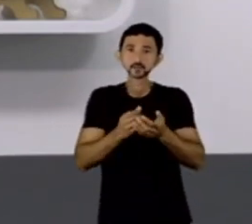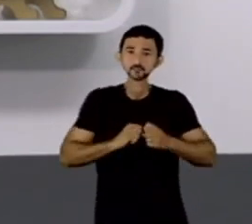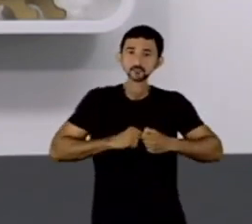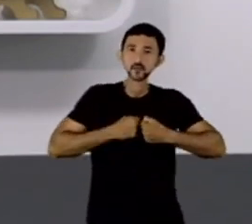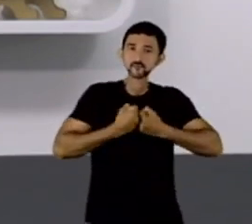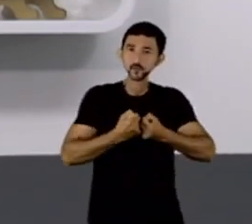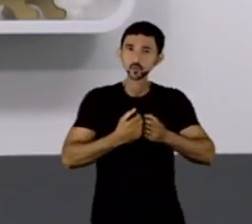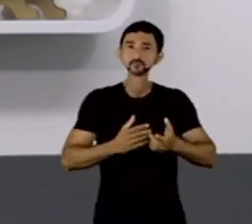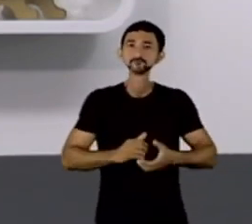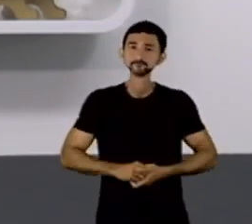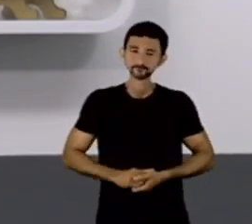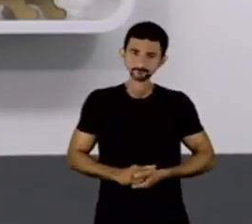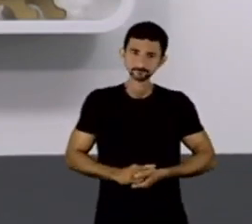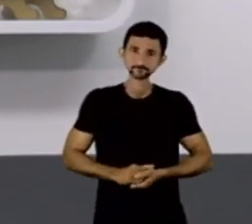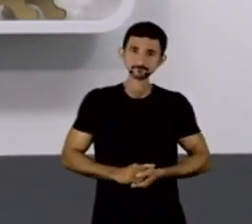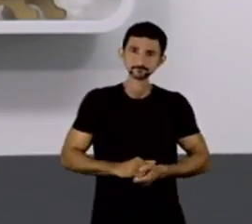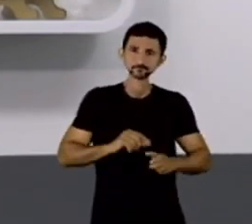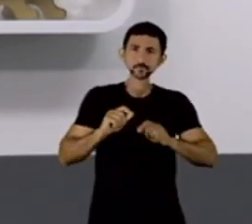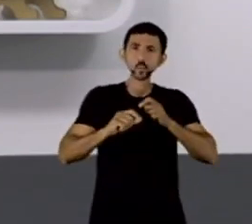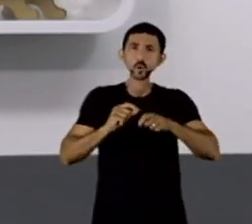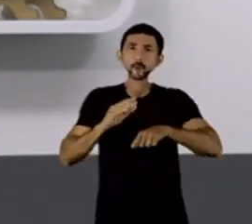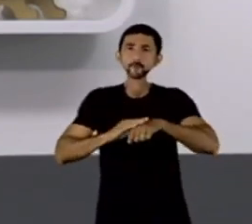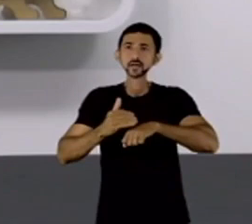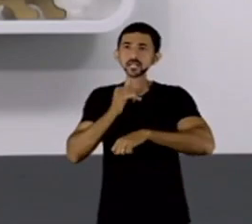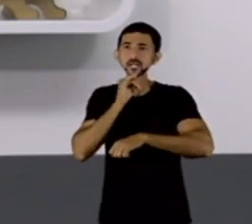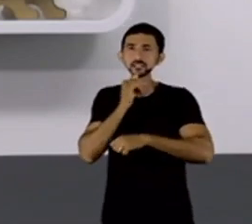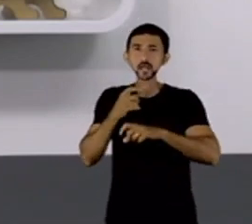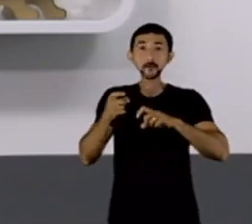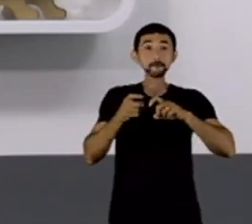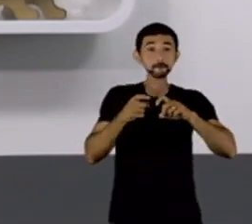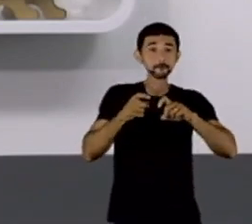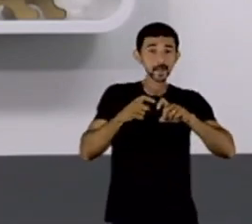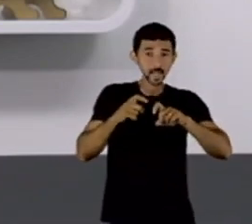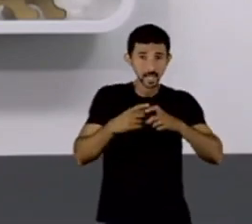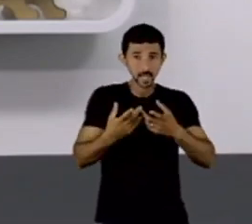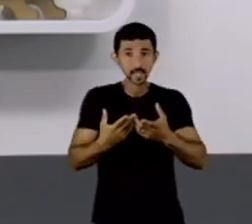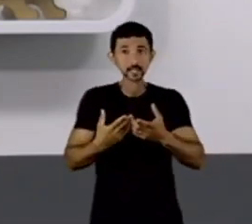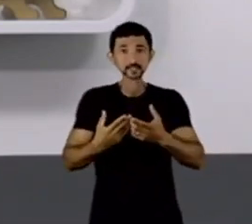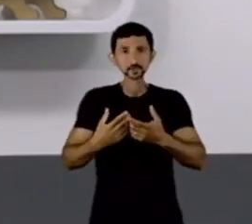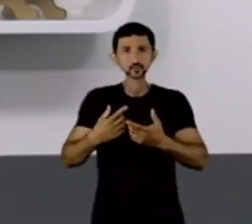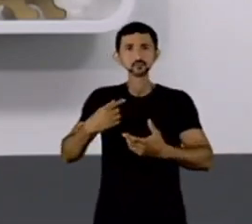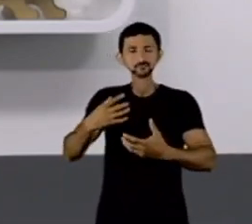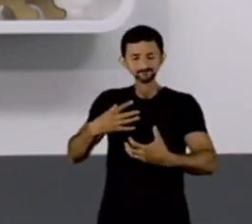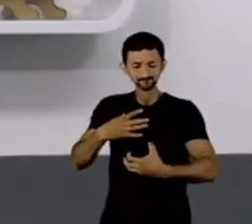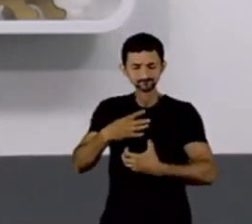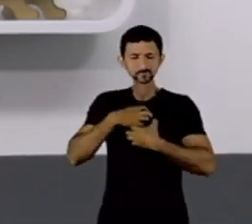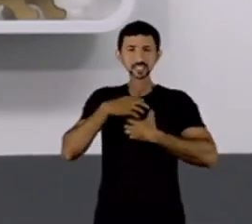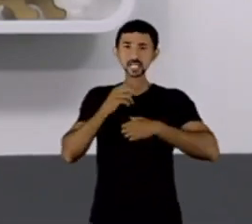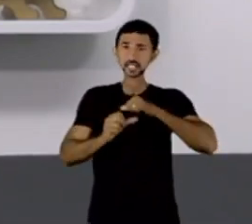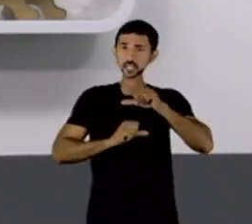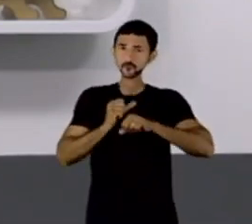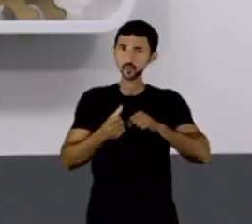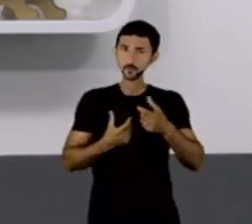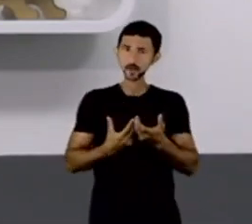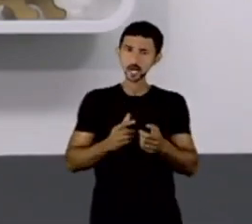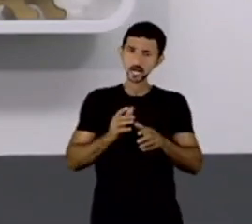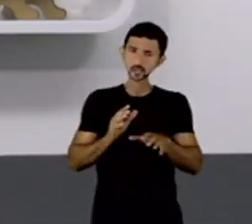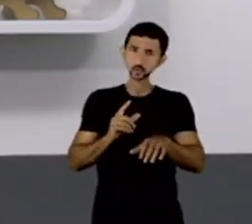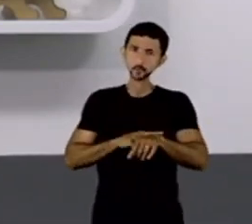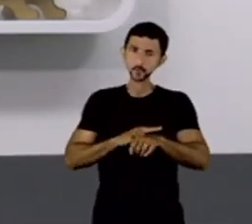ela tenha mais força. O que melhor do que um médico que se viu transformado pela pandemia